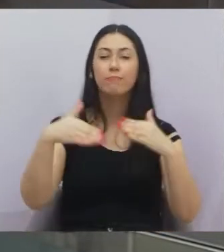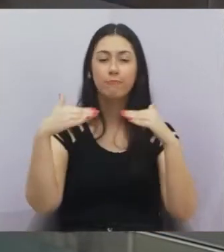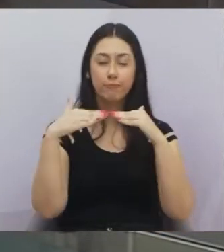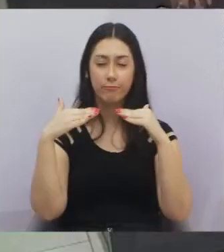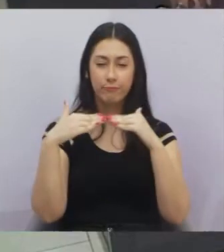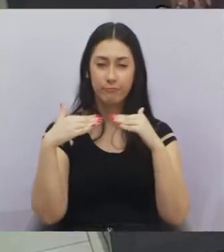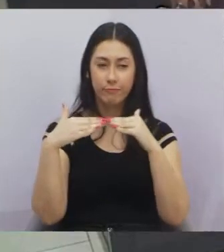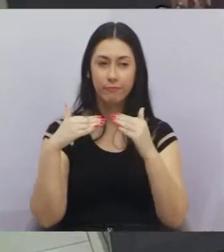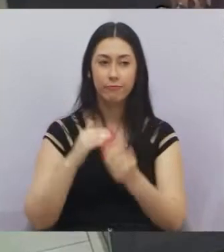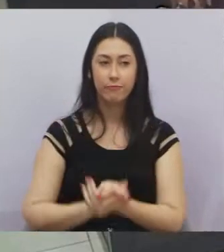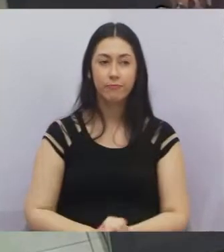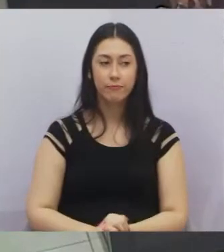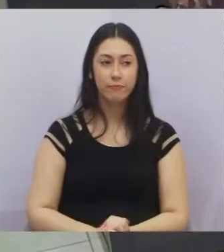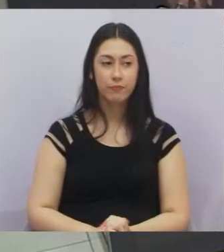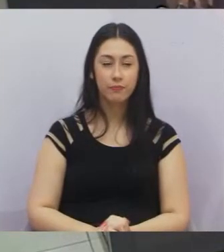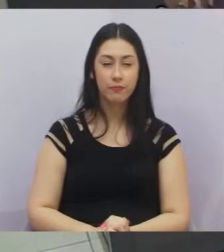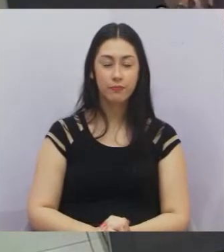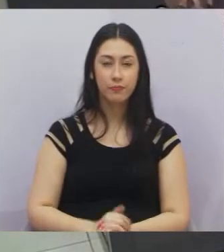favorável.